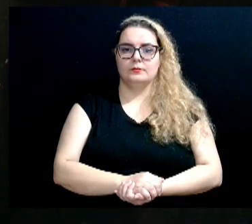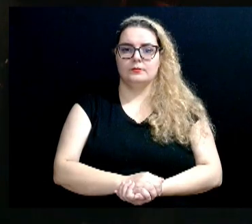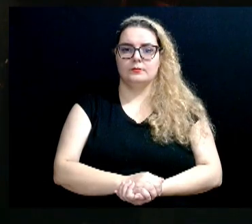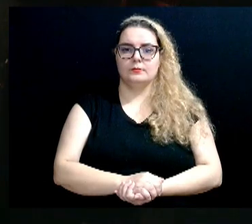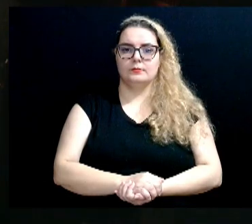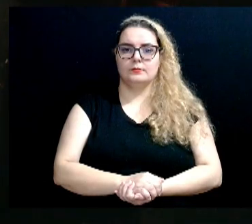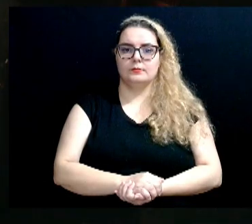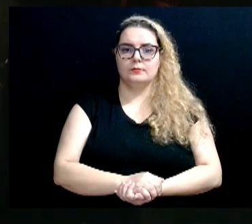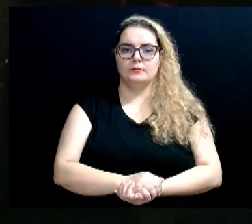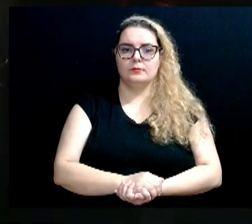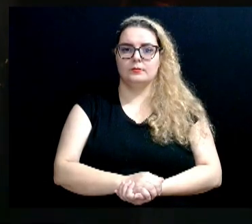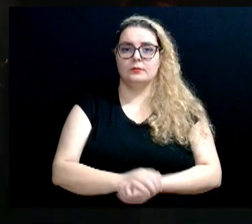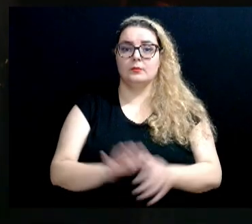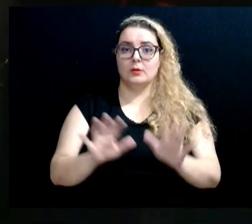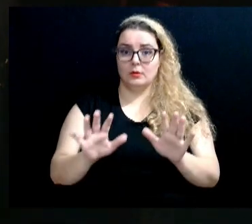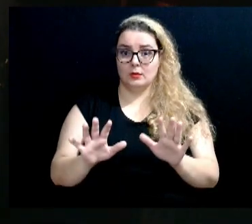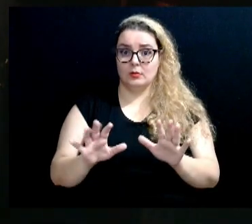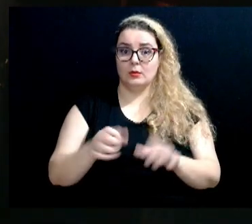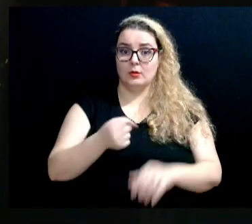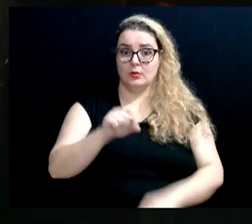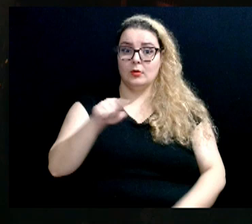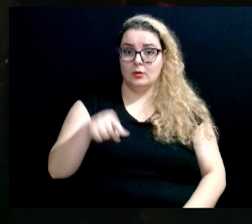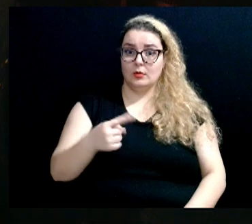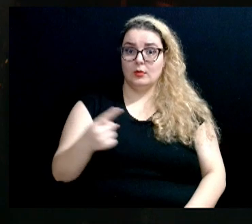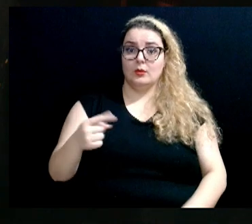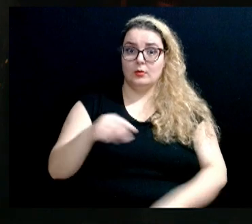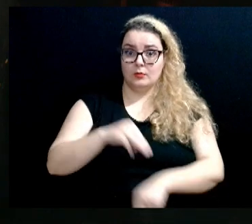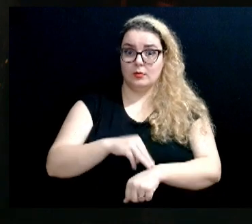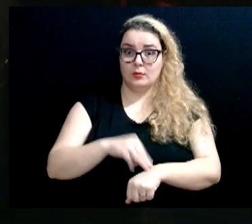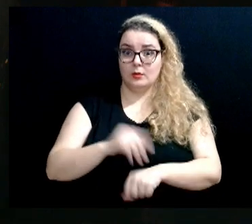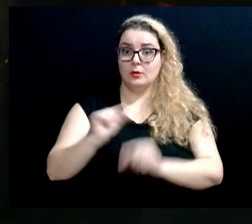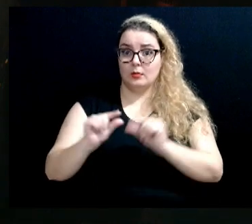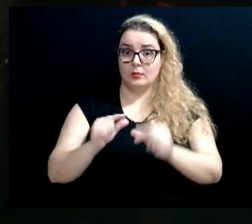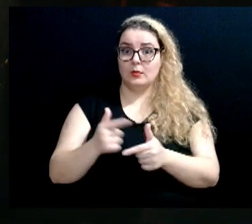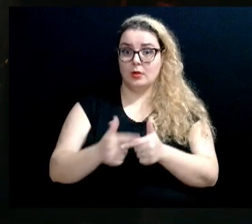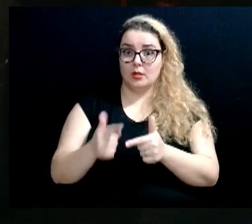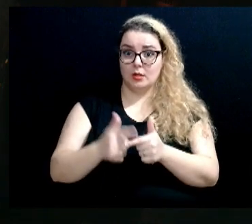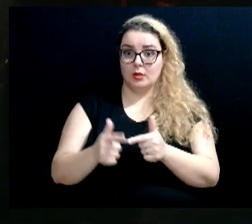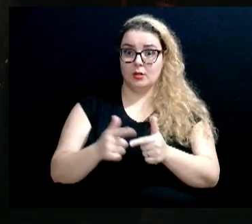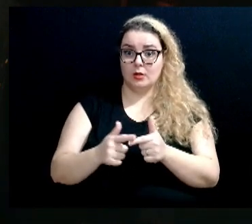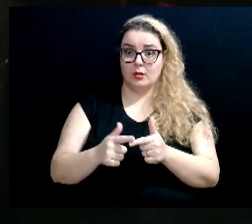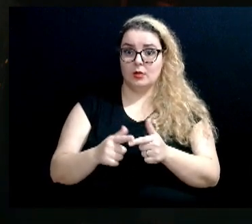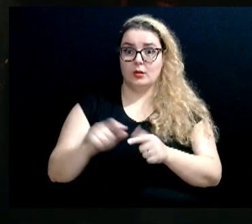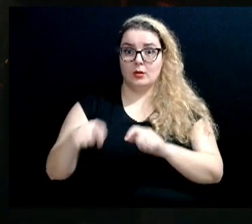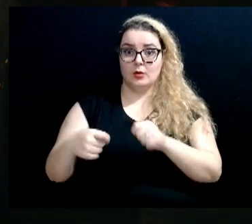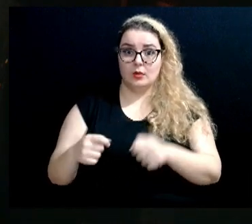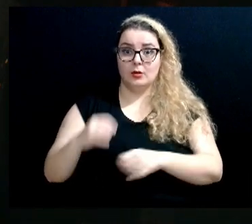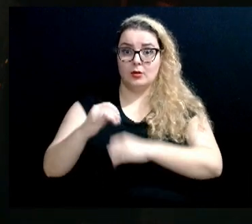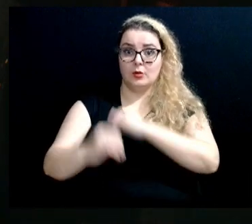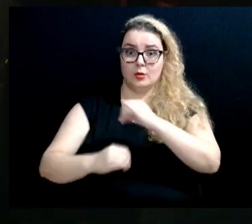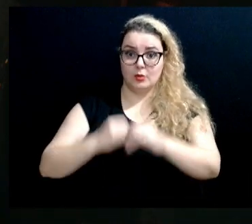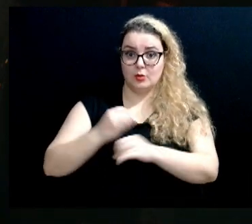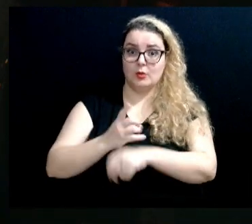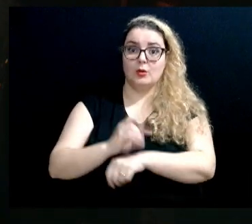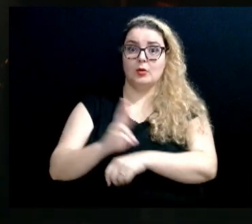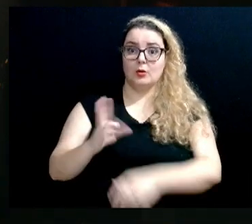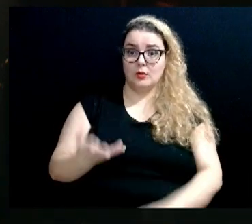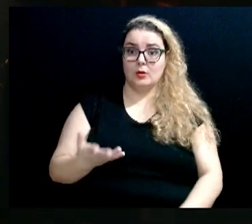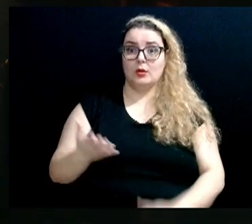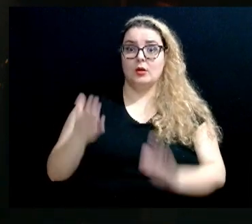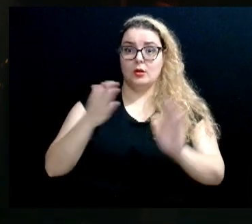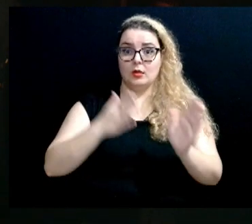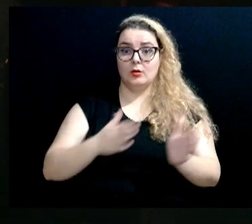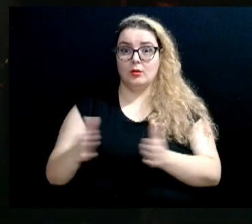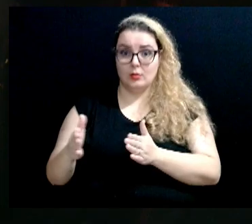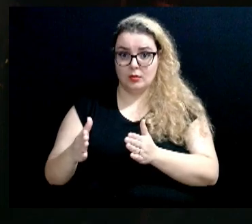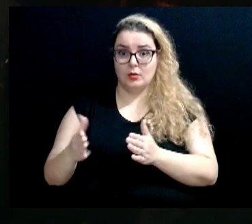Muito bem, agora 8 horas e 11 minutinhos, a gente está com um pequeno problema no sinal da internet com o doutor, a produção vai falar